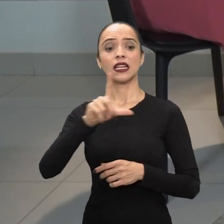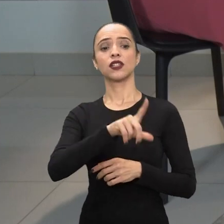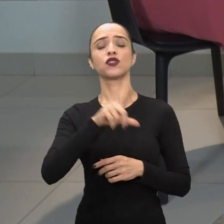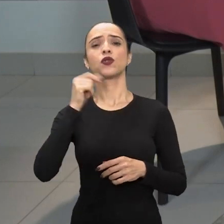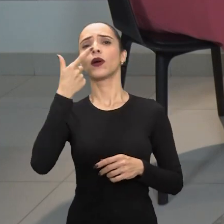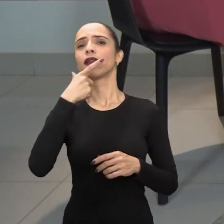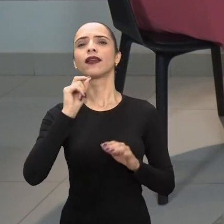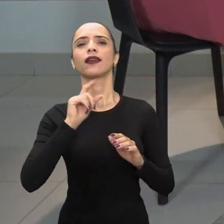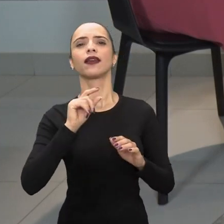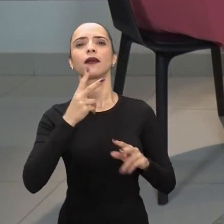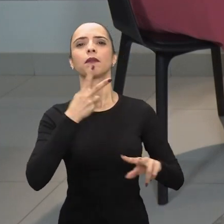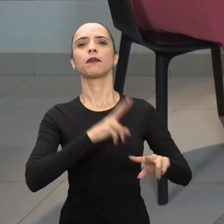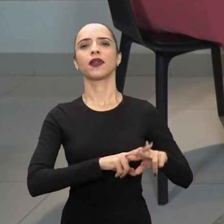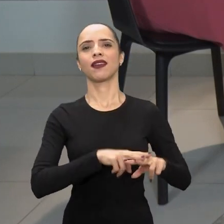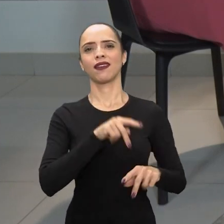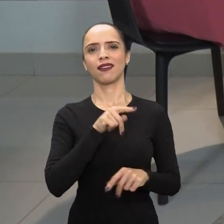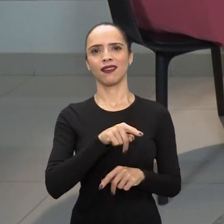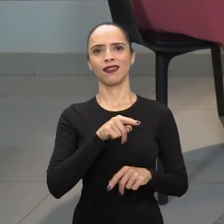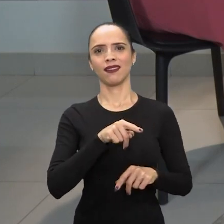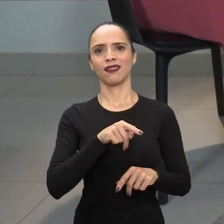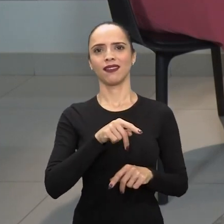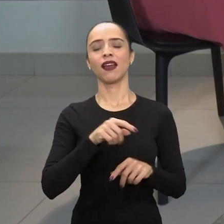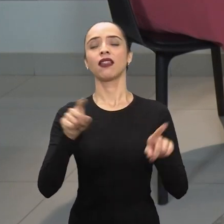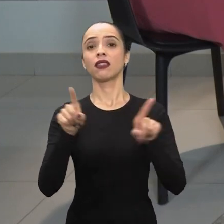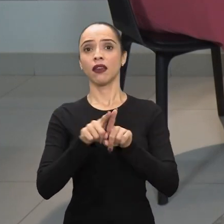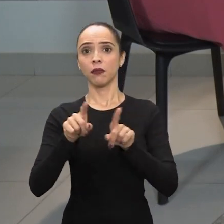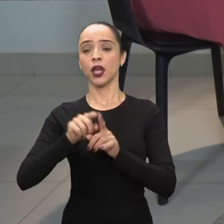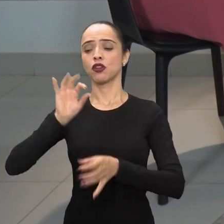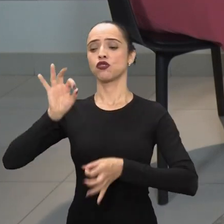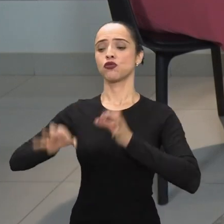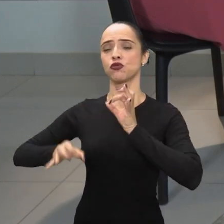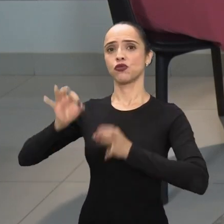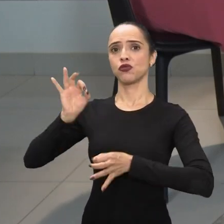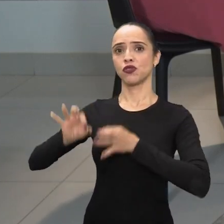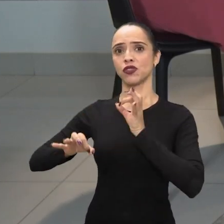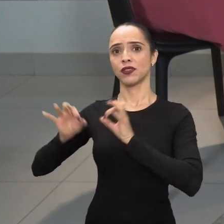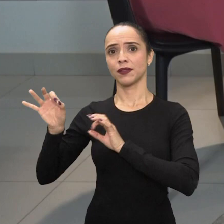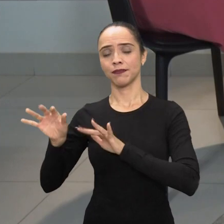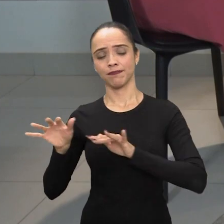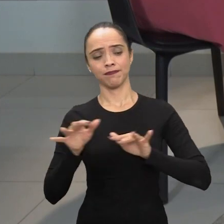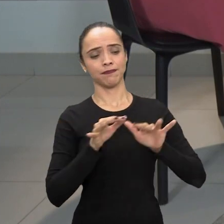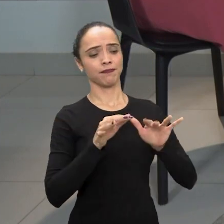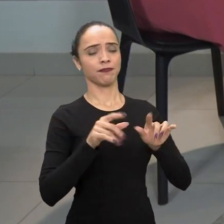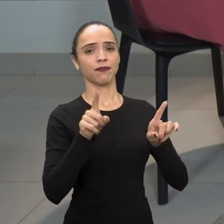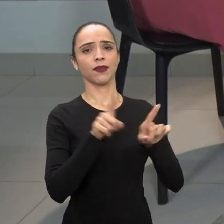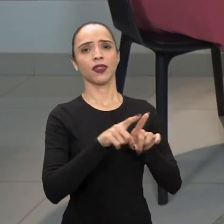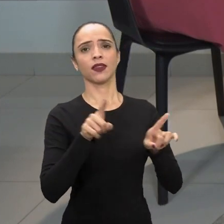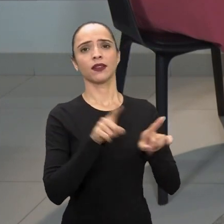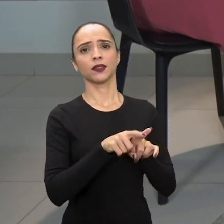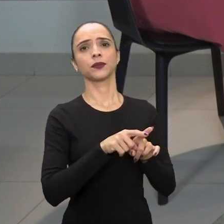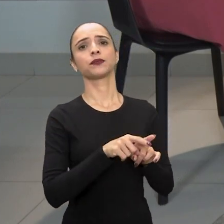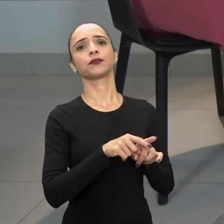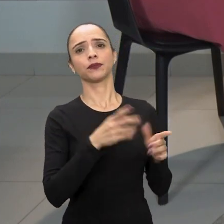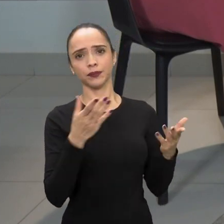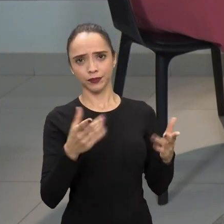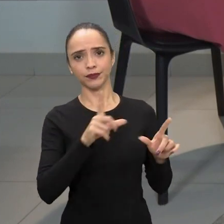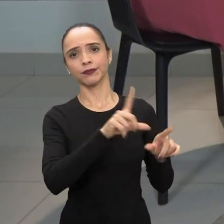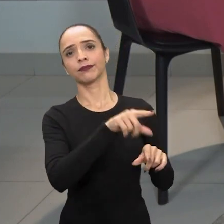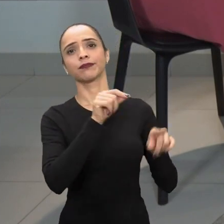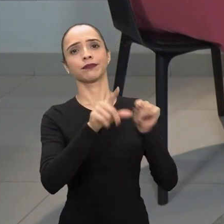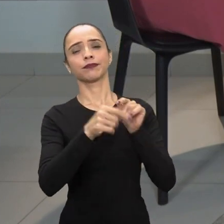escolhe quem ele vai aprender né e muitas vezes a própria Justiça né na maior parte das vezes a justiça também